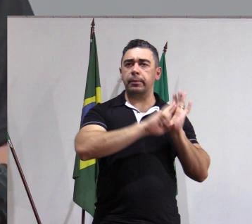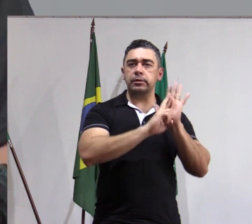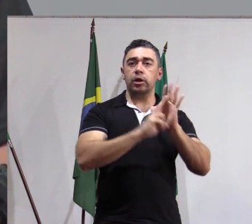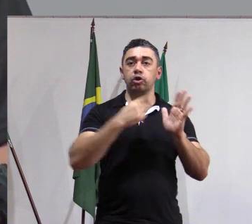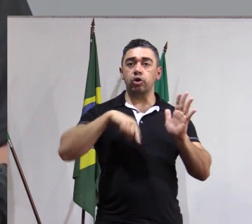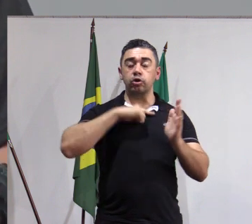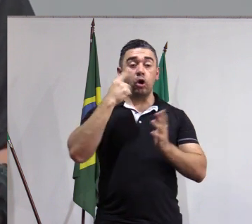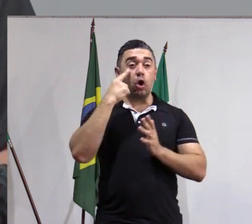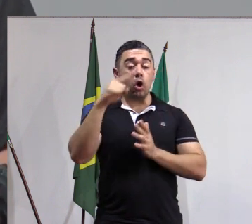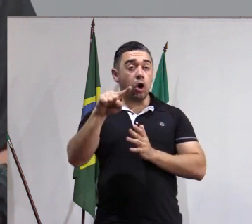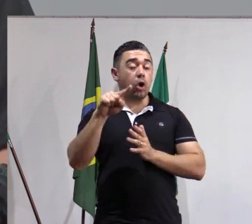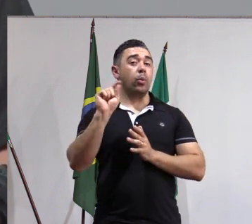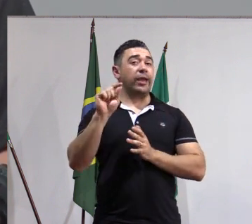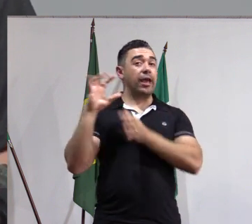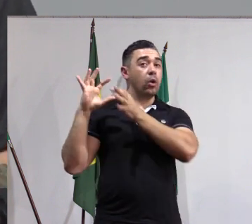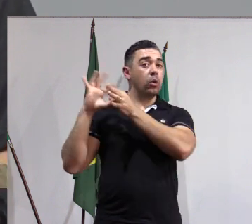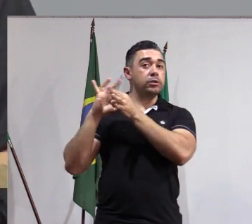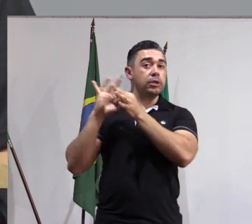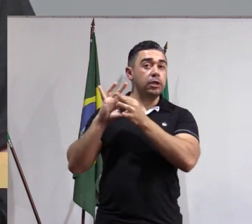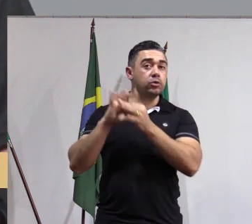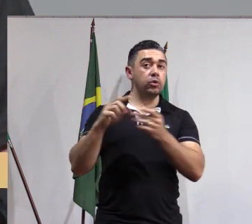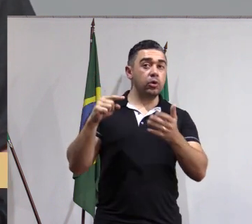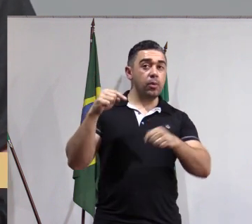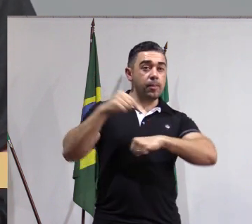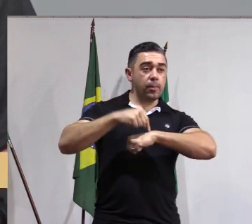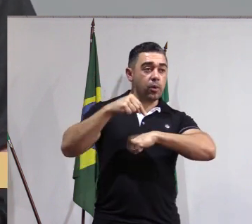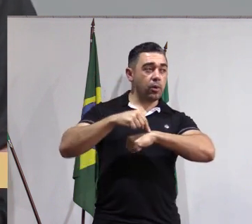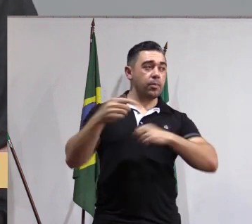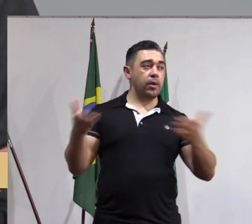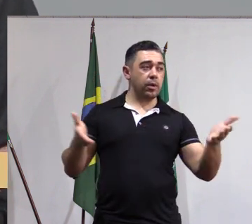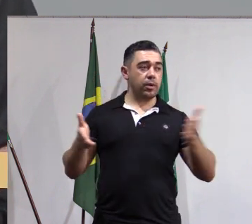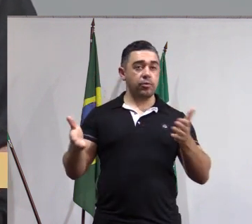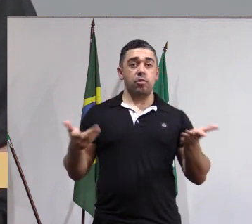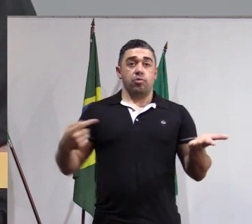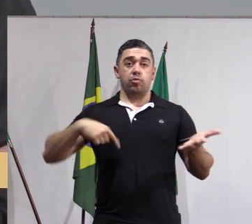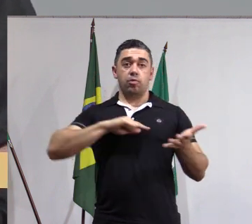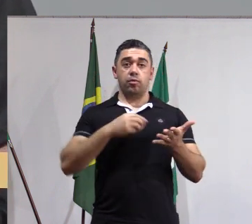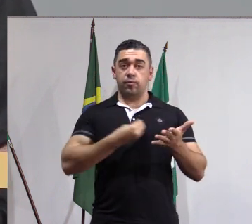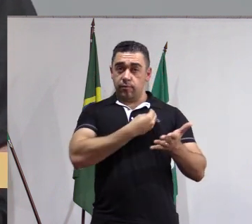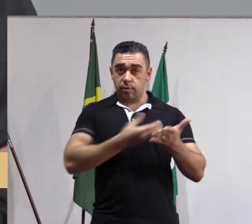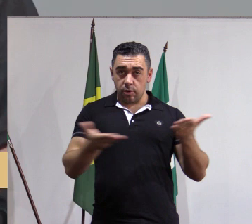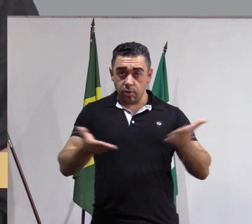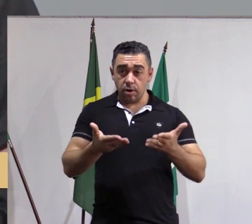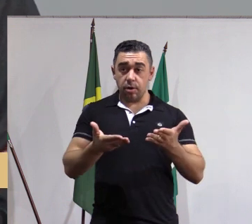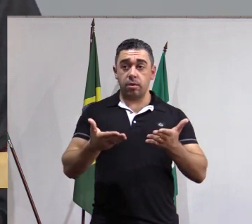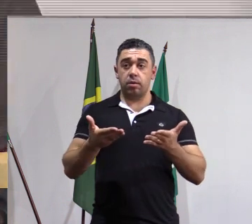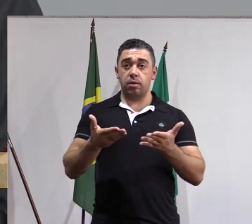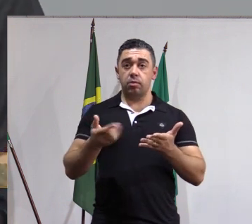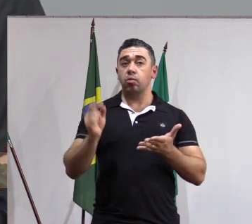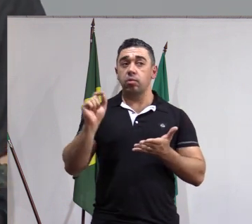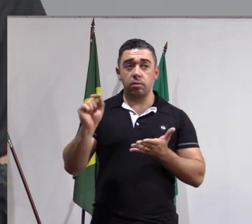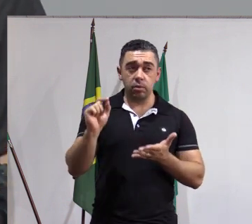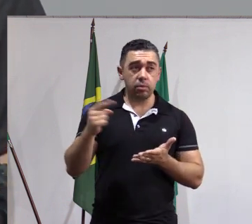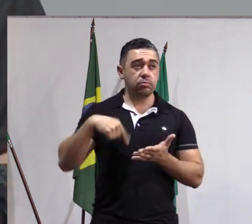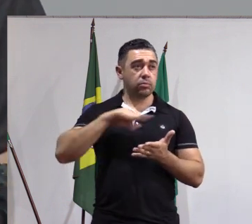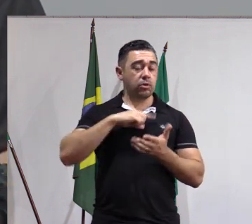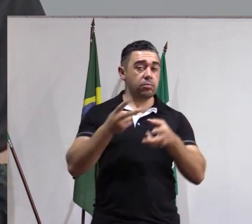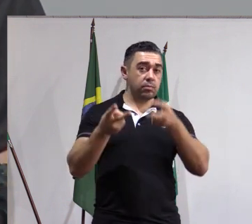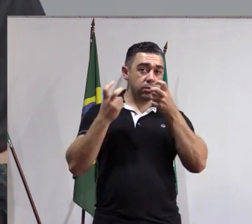olhe para o contexto que nós estamos vivendo nesse momento. E o contexto que nós estamos vivendo é esse que foi